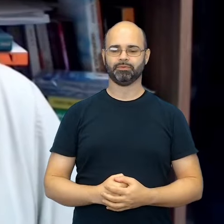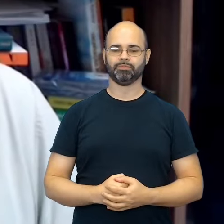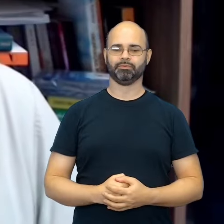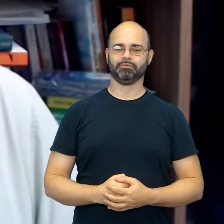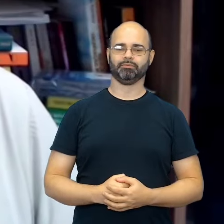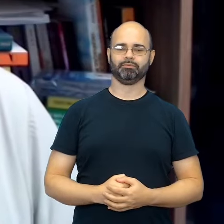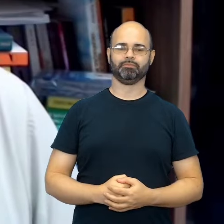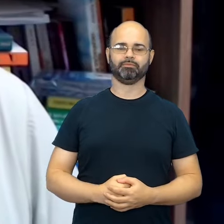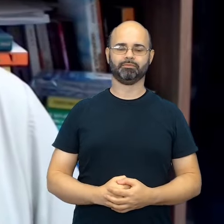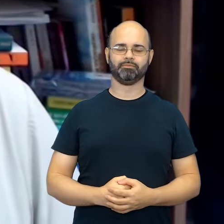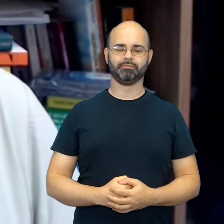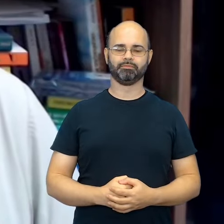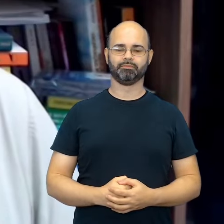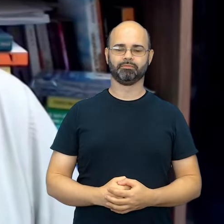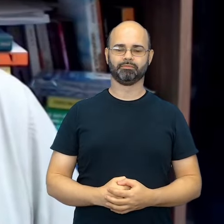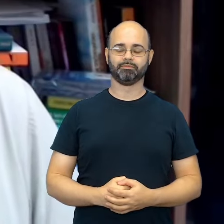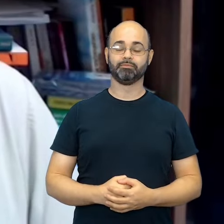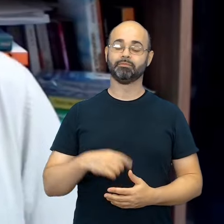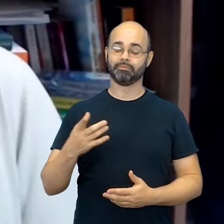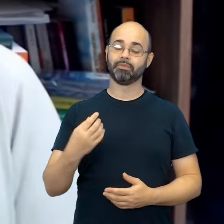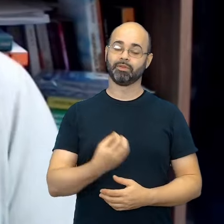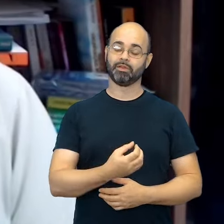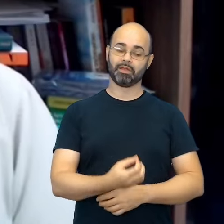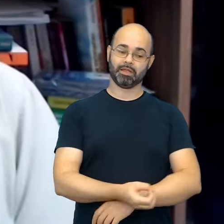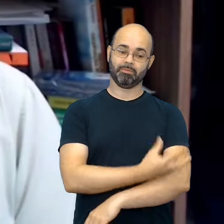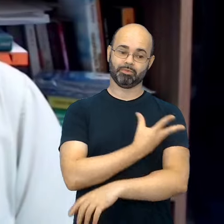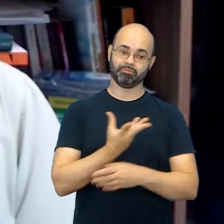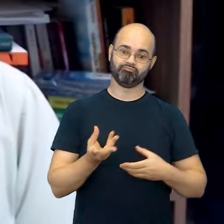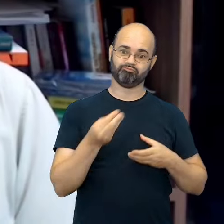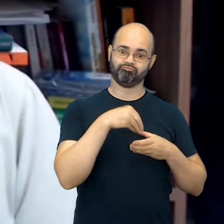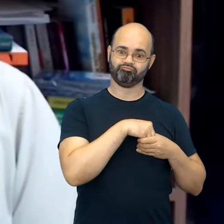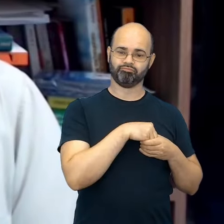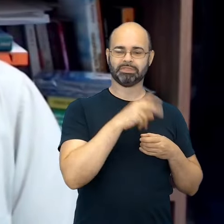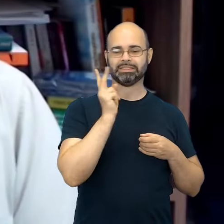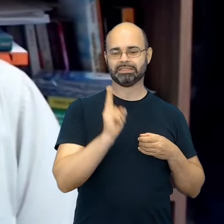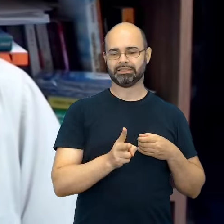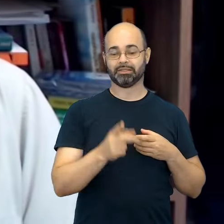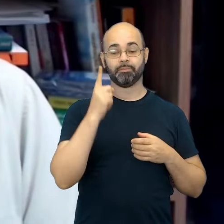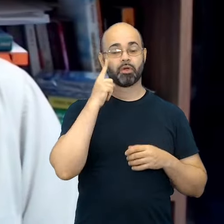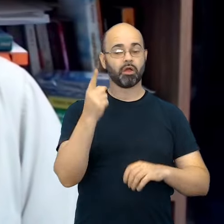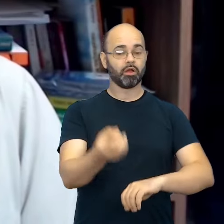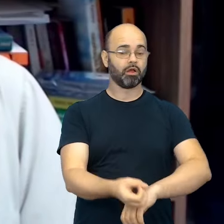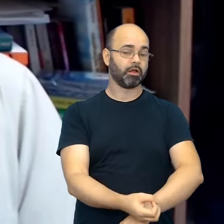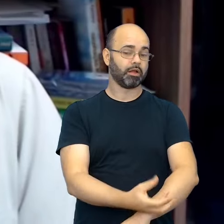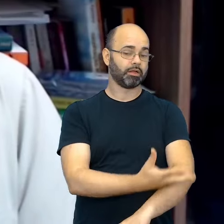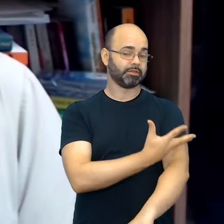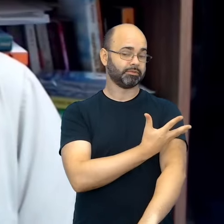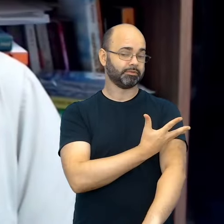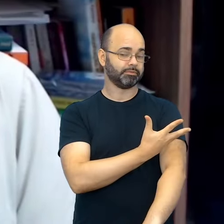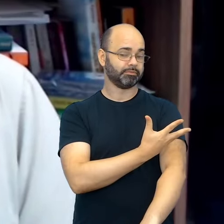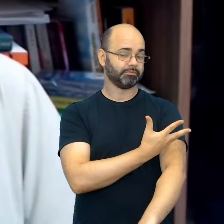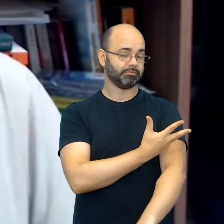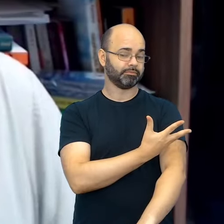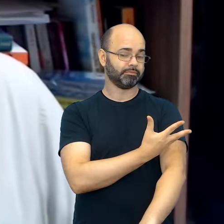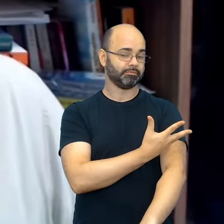arraigado aí nos processos emocionais. Lembrando que a emoção, ela é